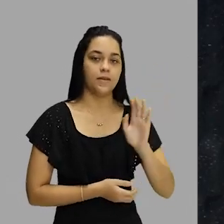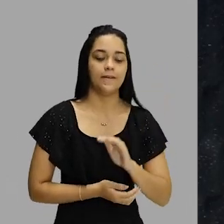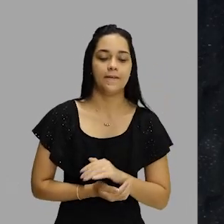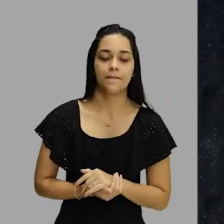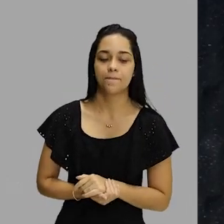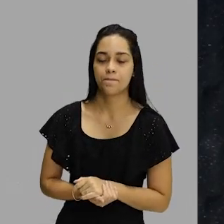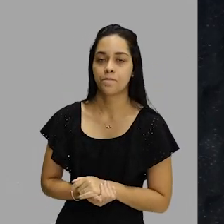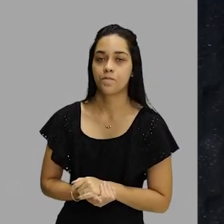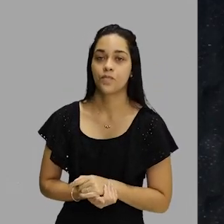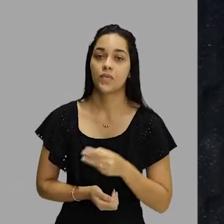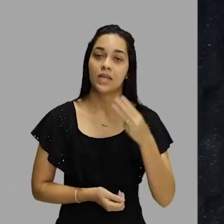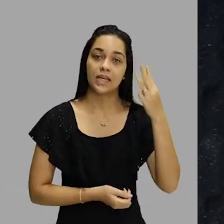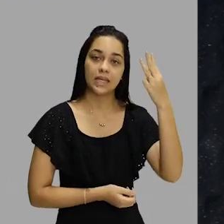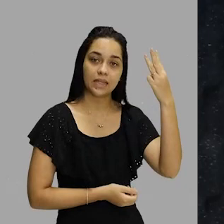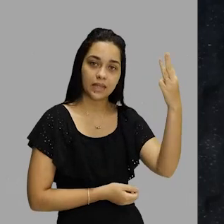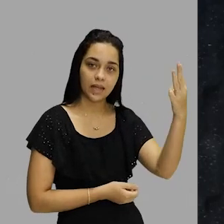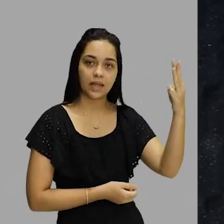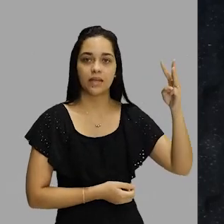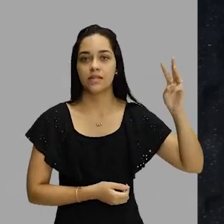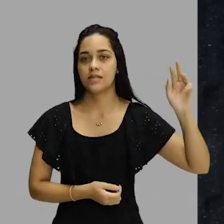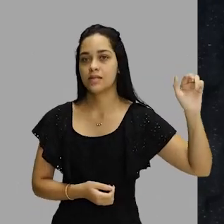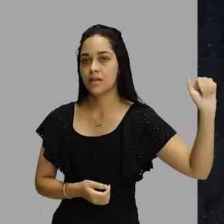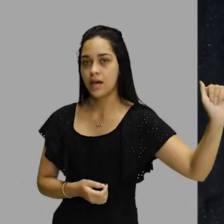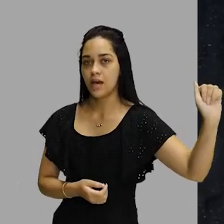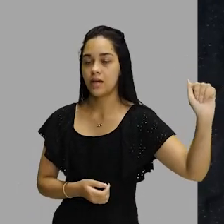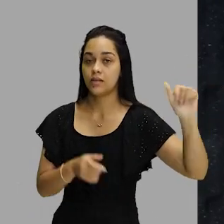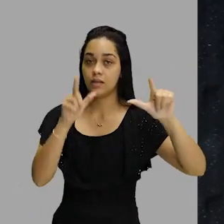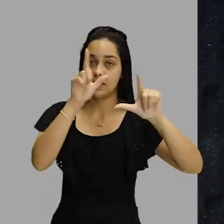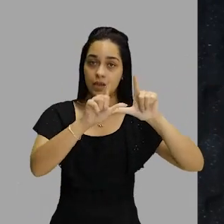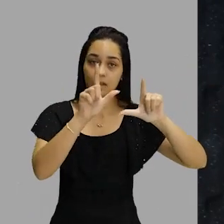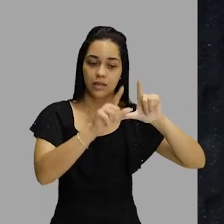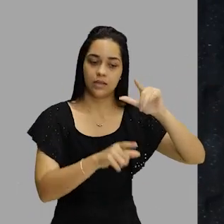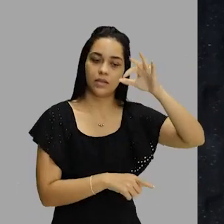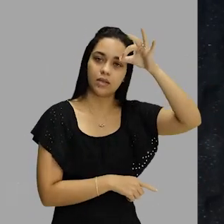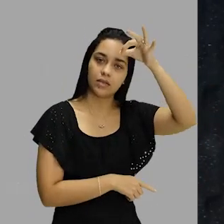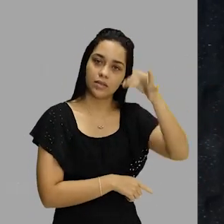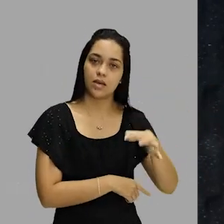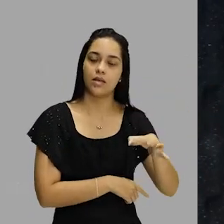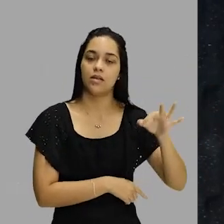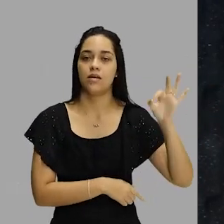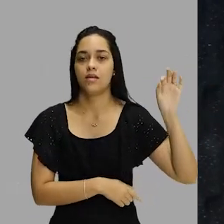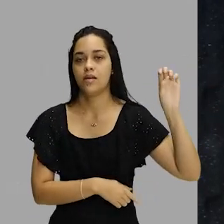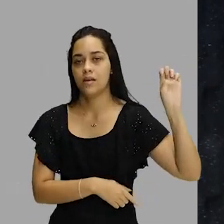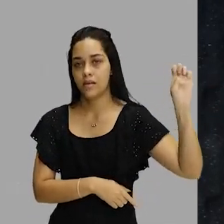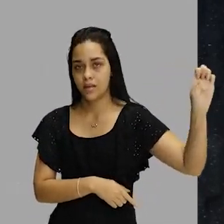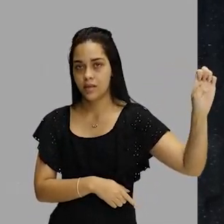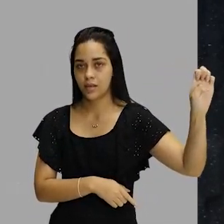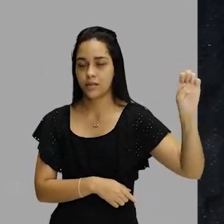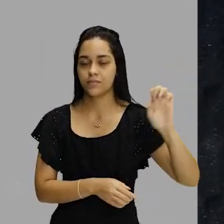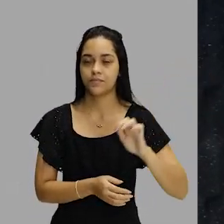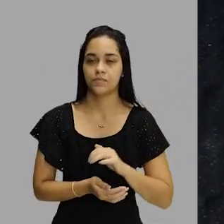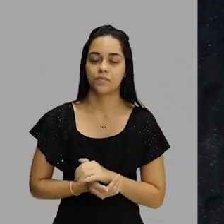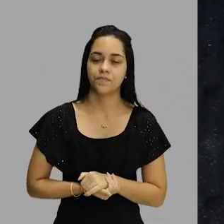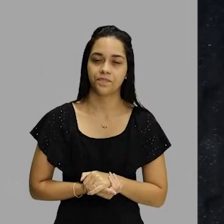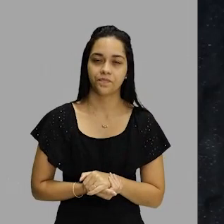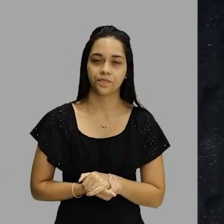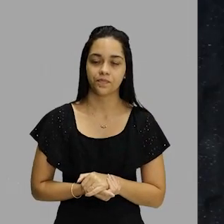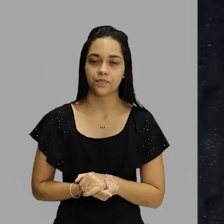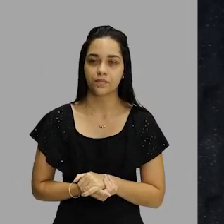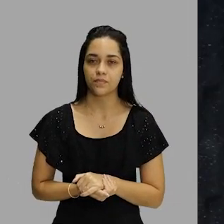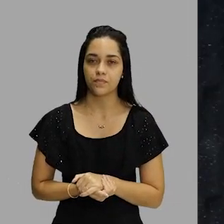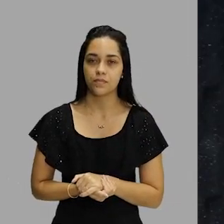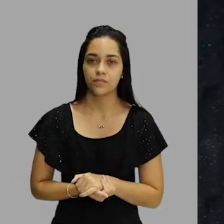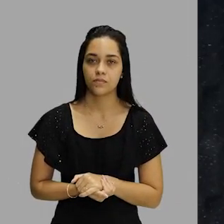2 tem a característica da letra B. E o tecido número 3 tem a característica da letra A.